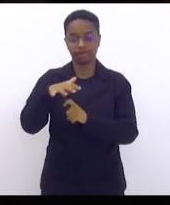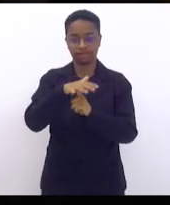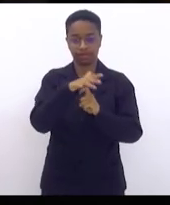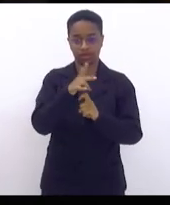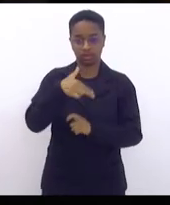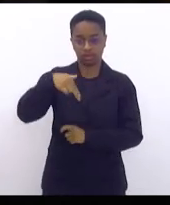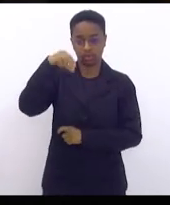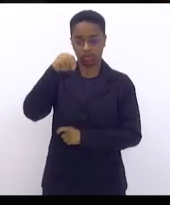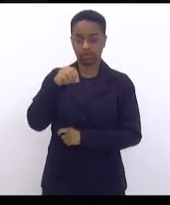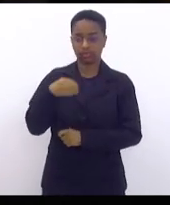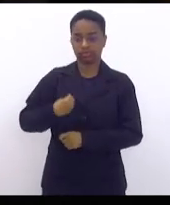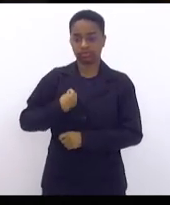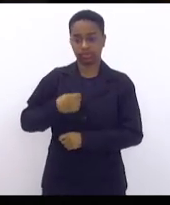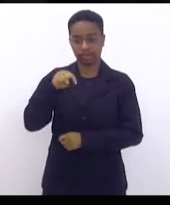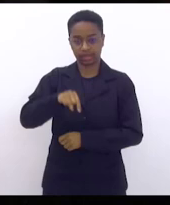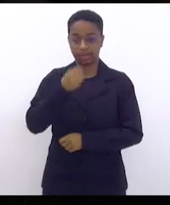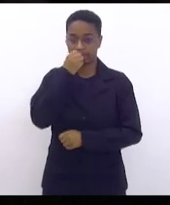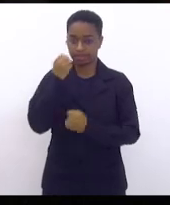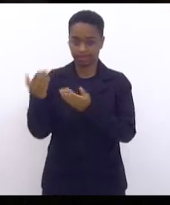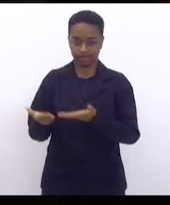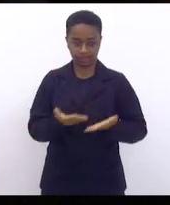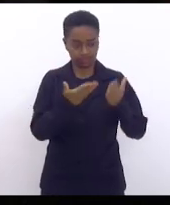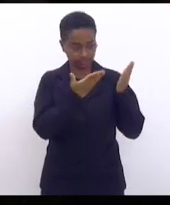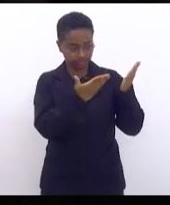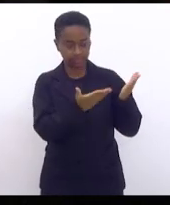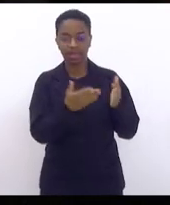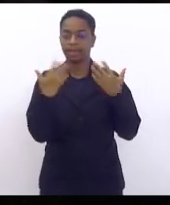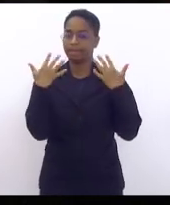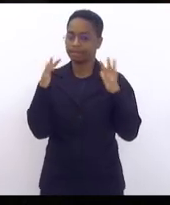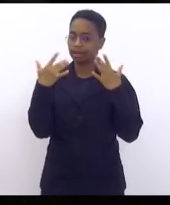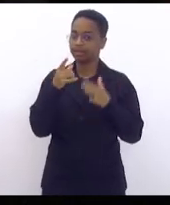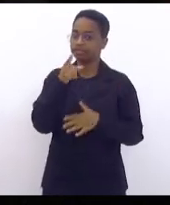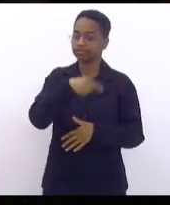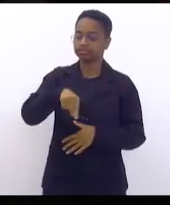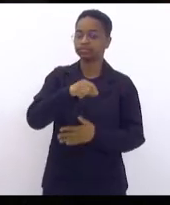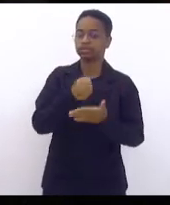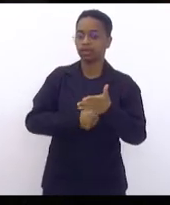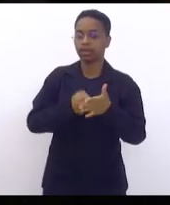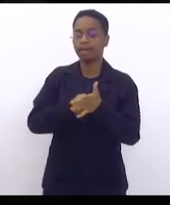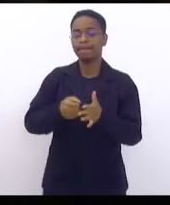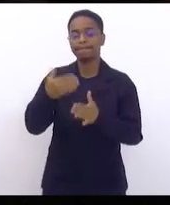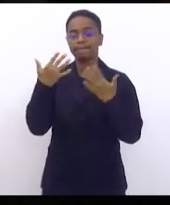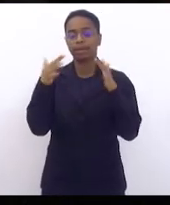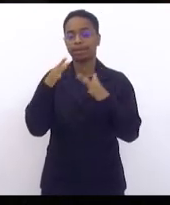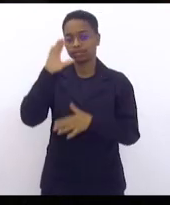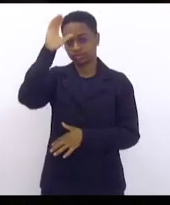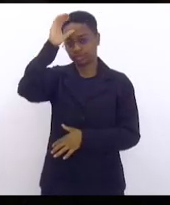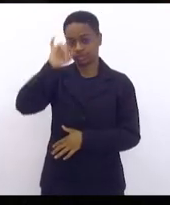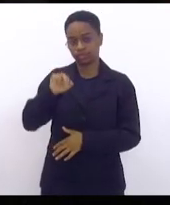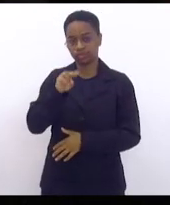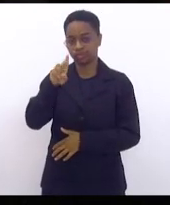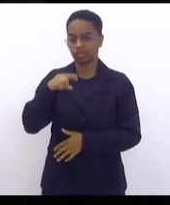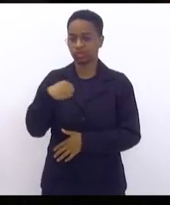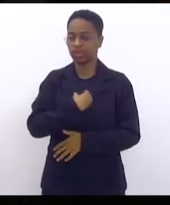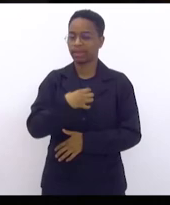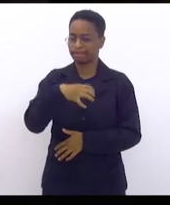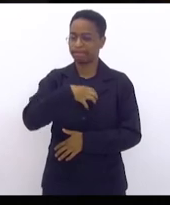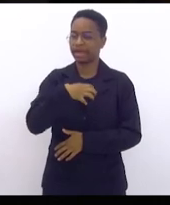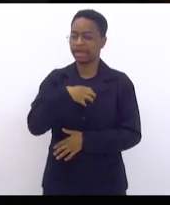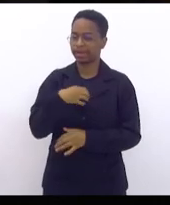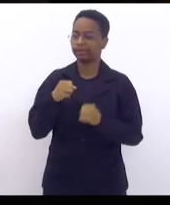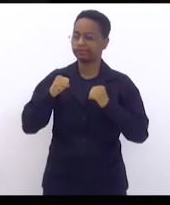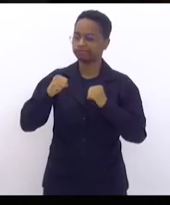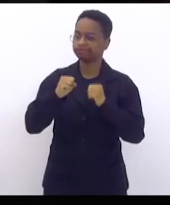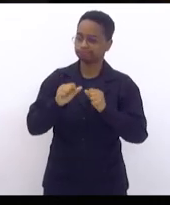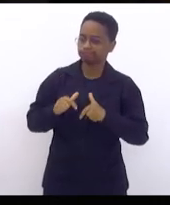Nordestinas que estão aqui. Bem-vindos sejam, parabéns à vossa luta. Parabéns, Tia Ju, nossa baiana retada,